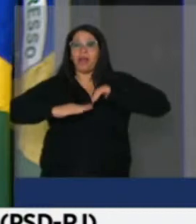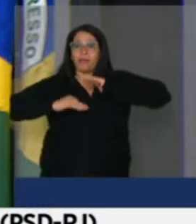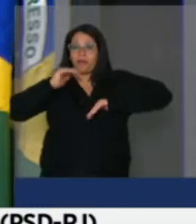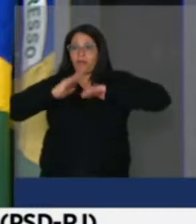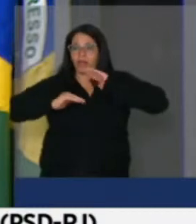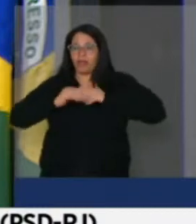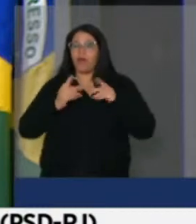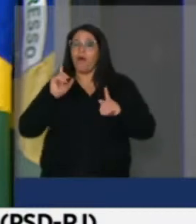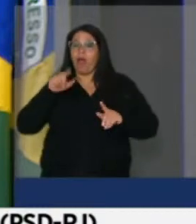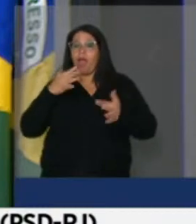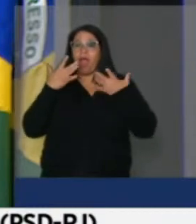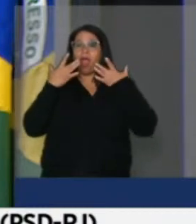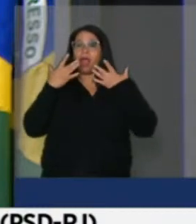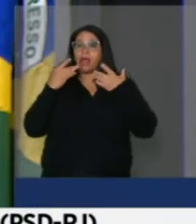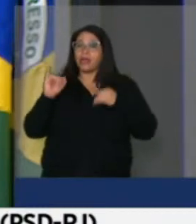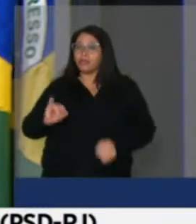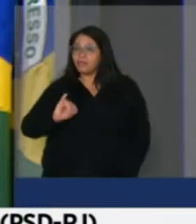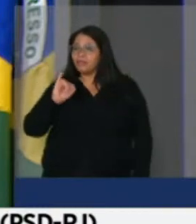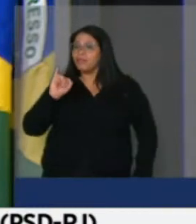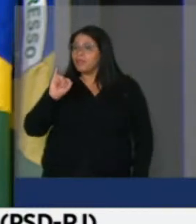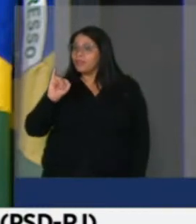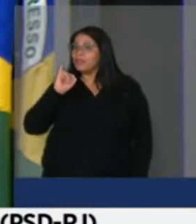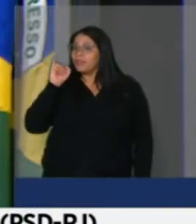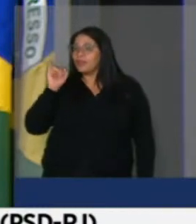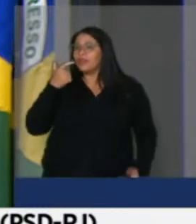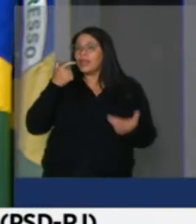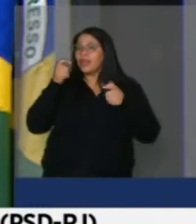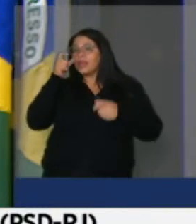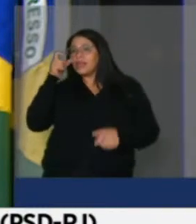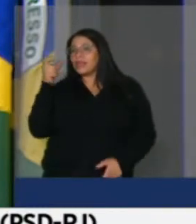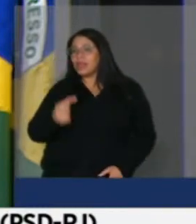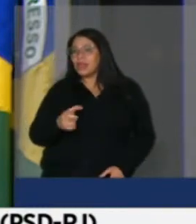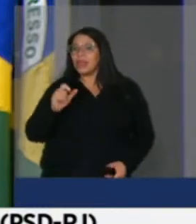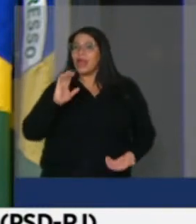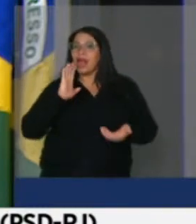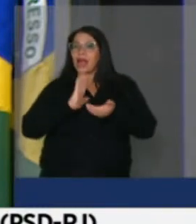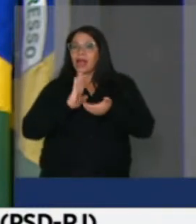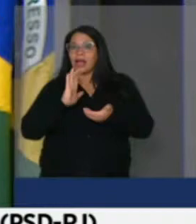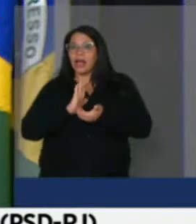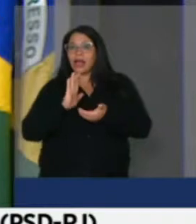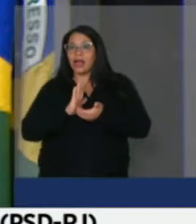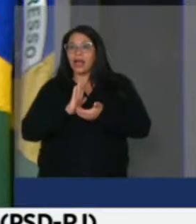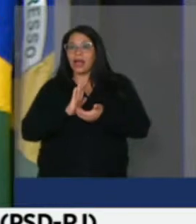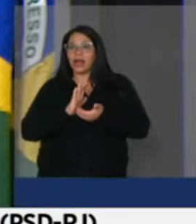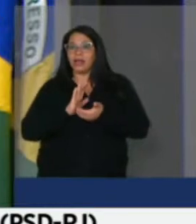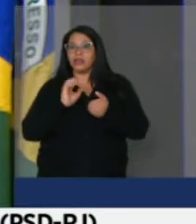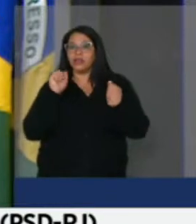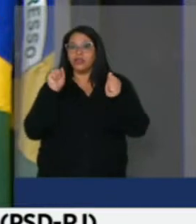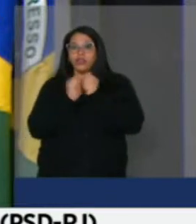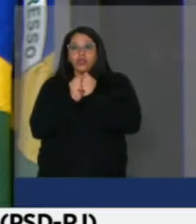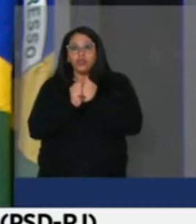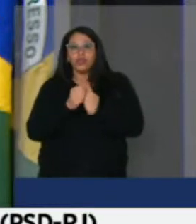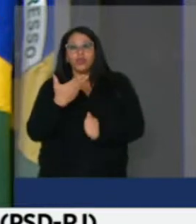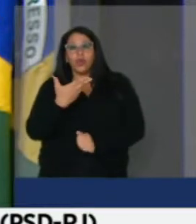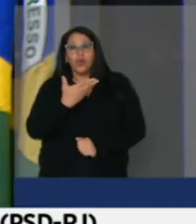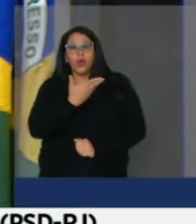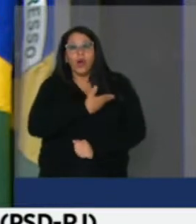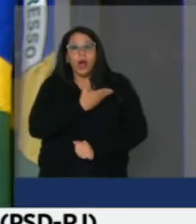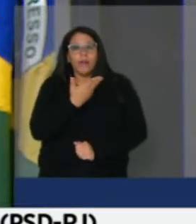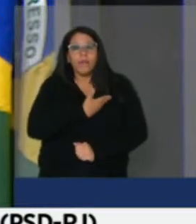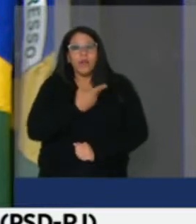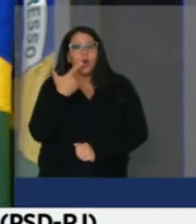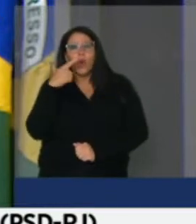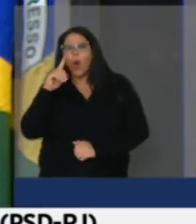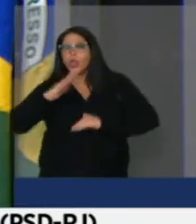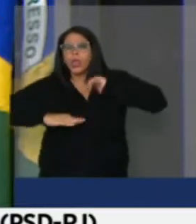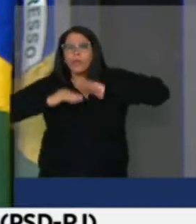é interessante que foi nesta casa, nesta Câmara, junto com colegas de outras